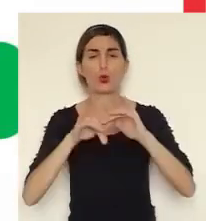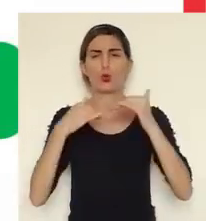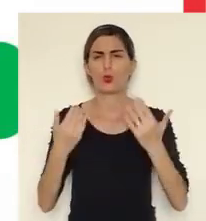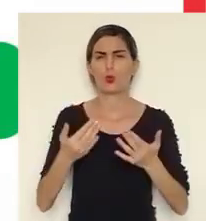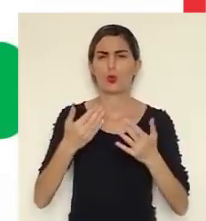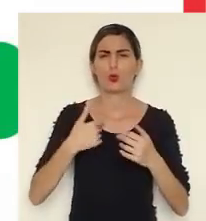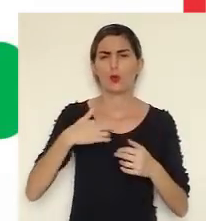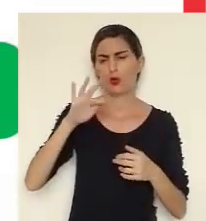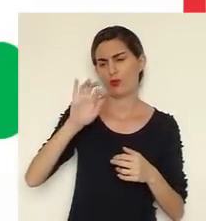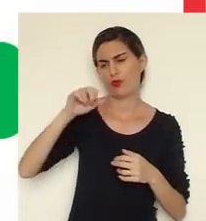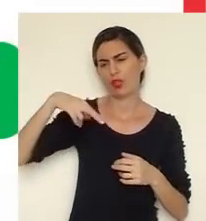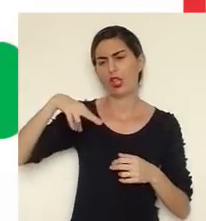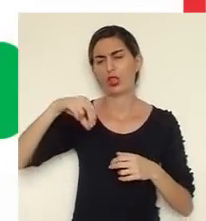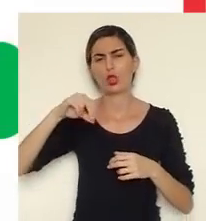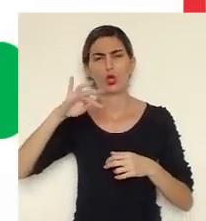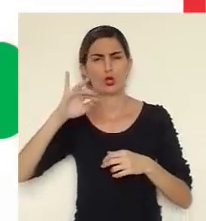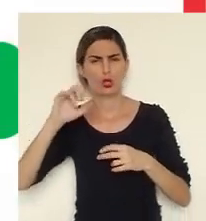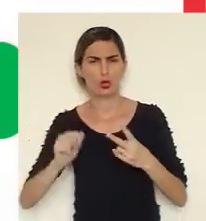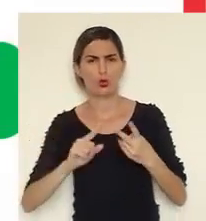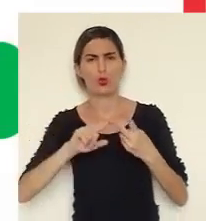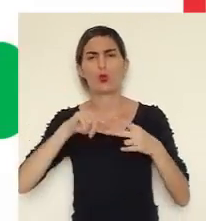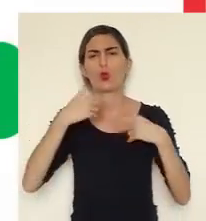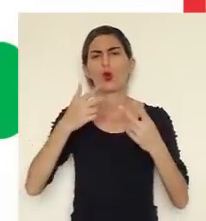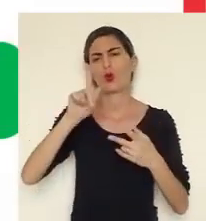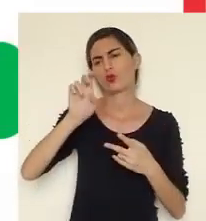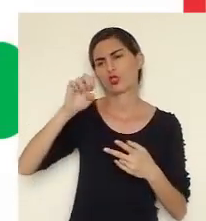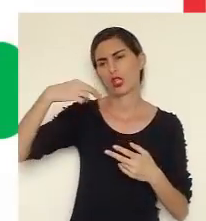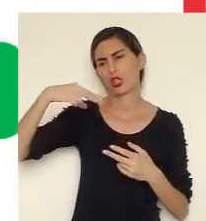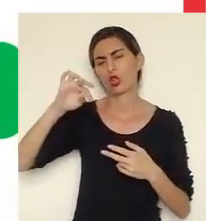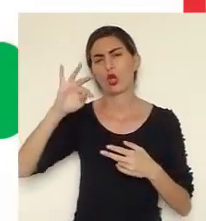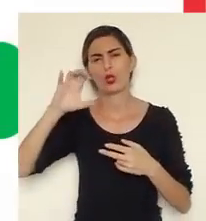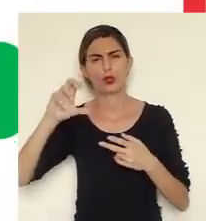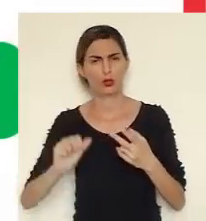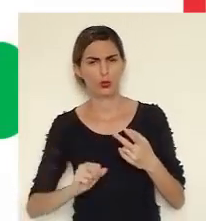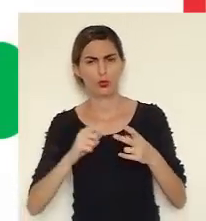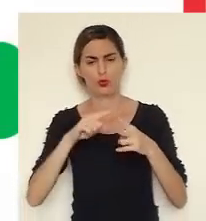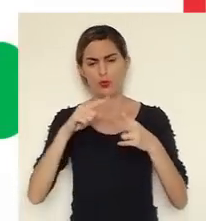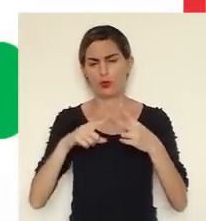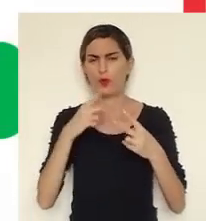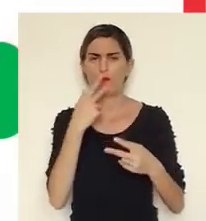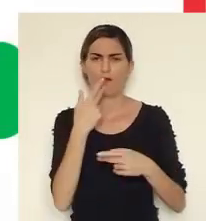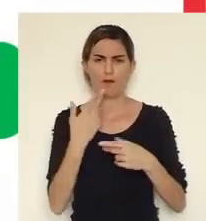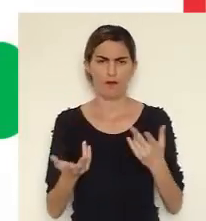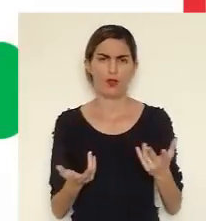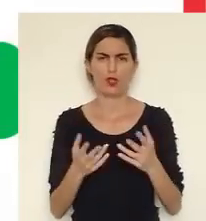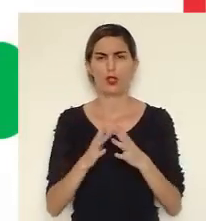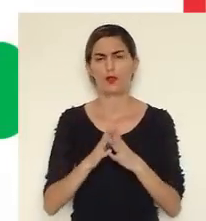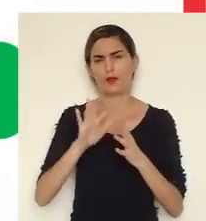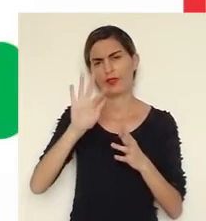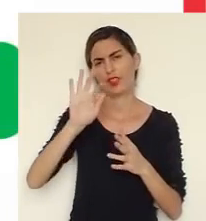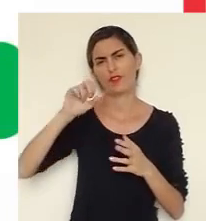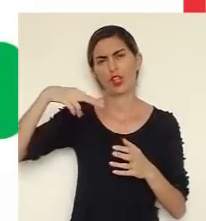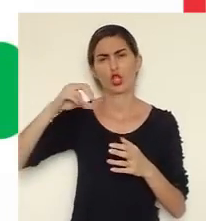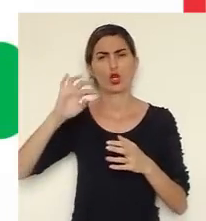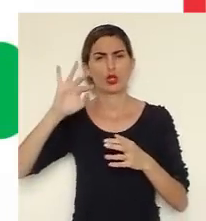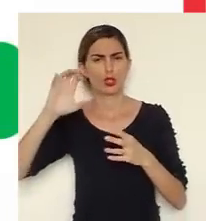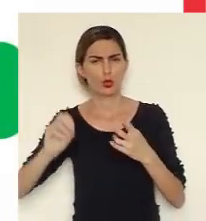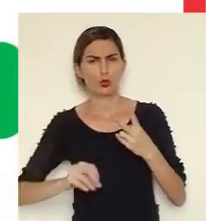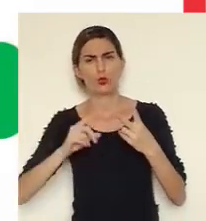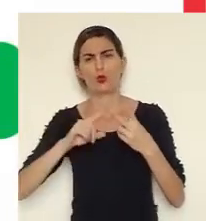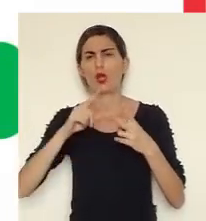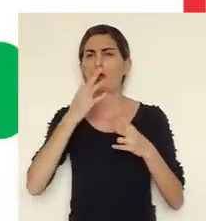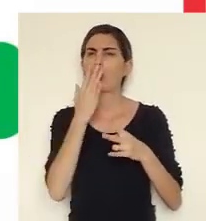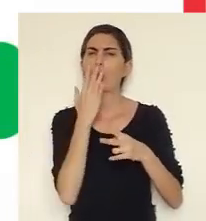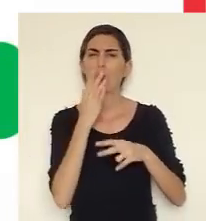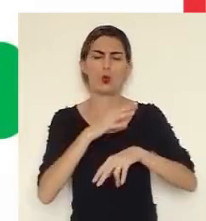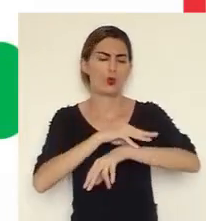daí, qual é o meu fenótipo? E qual o meu genótipo? Né? Quando se fala nessa questão aí, fenótipo na